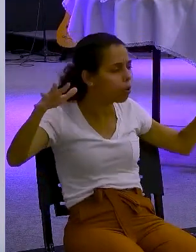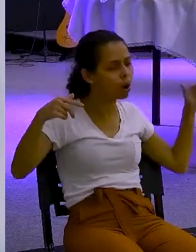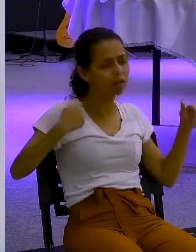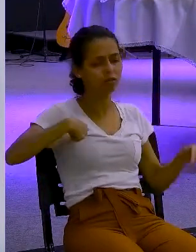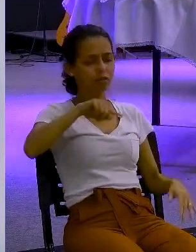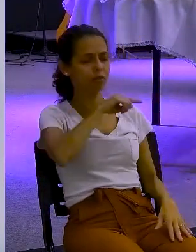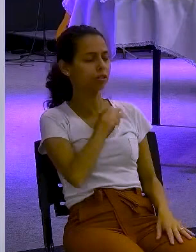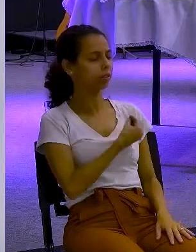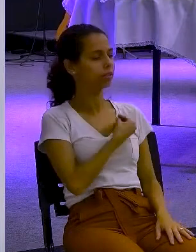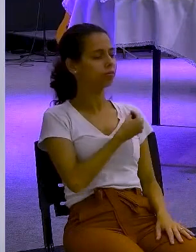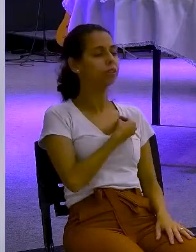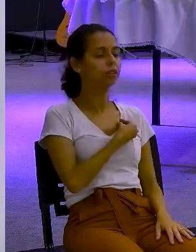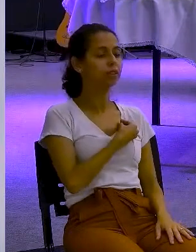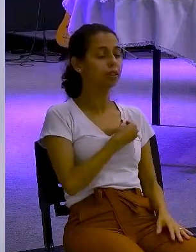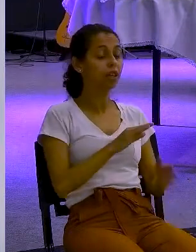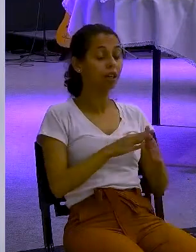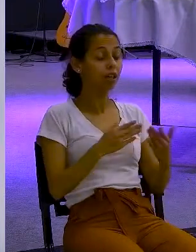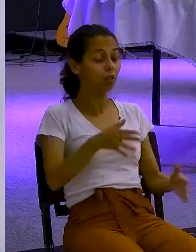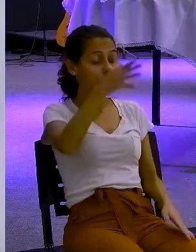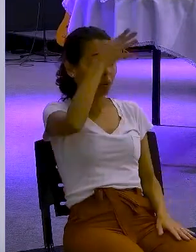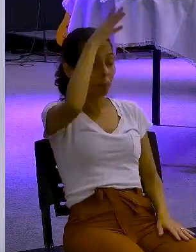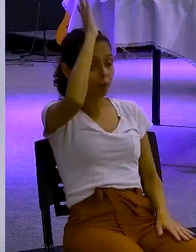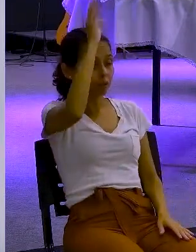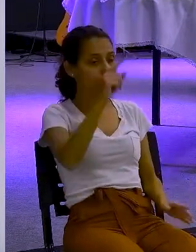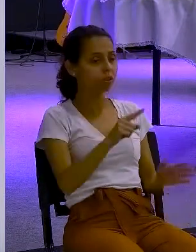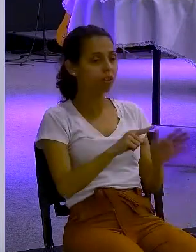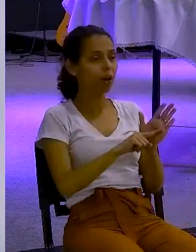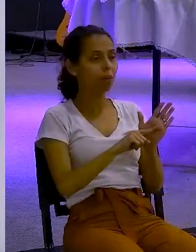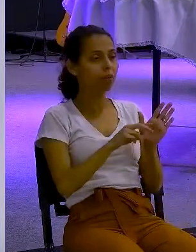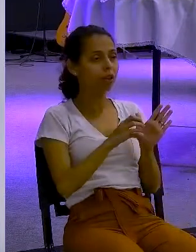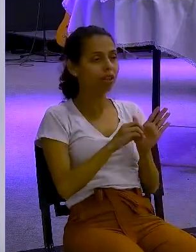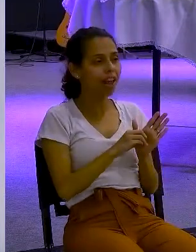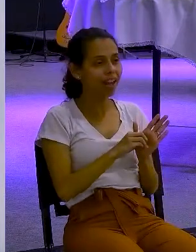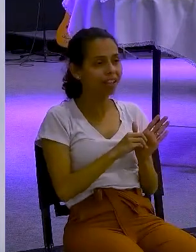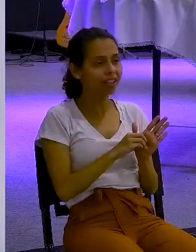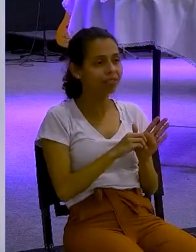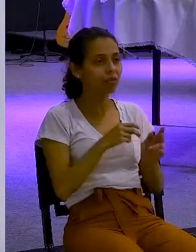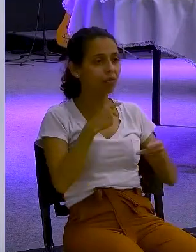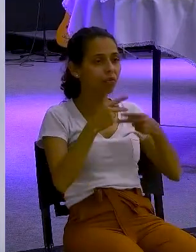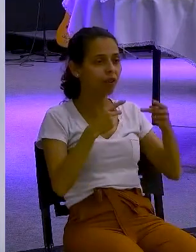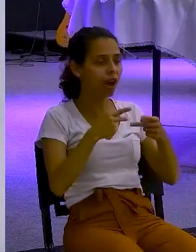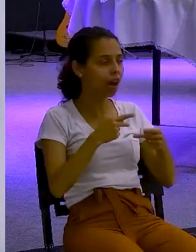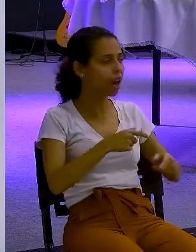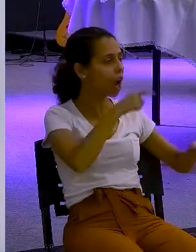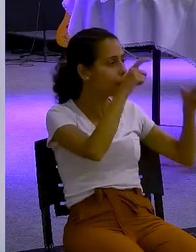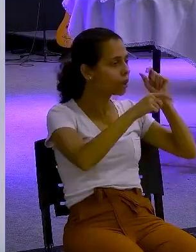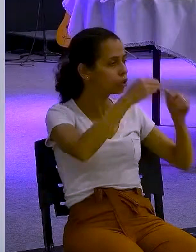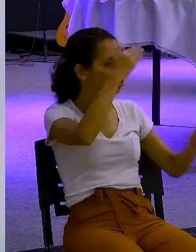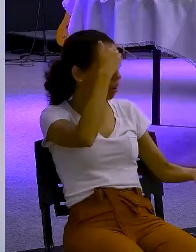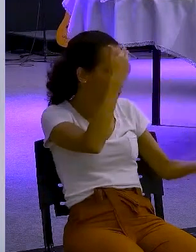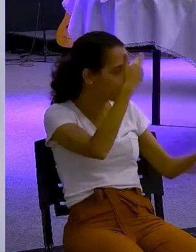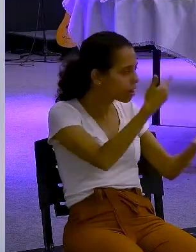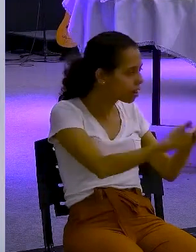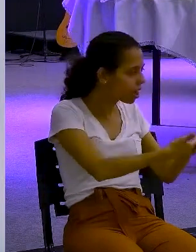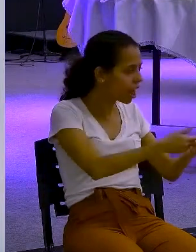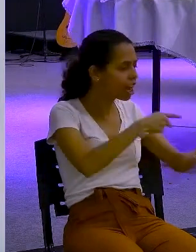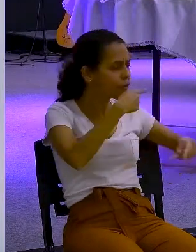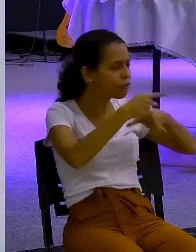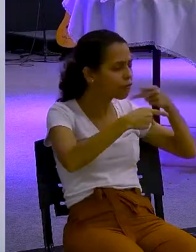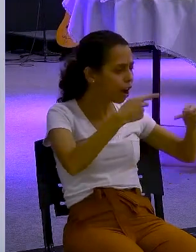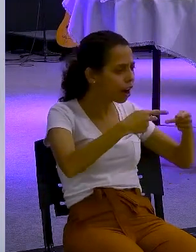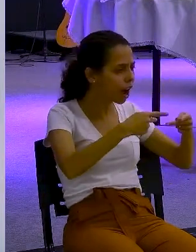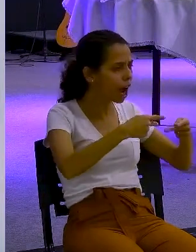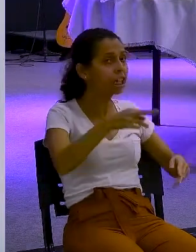Por isso o texto de Romanos, lá no capítulo 10, vai nos dizer: aquele que com a sua boca confessar e em seu coração crer que Jesus é